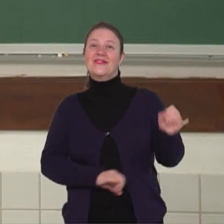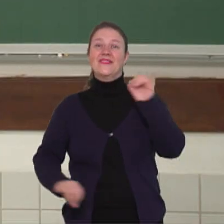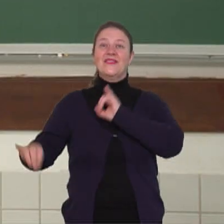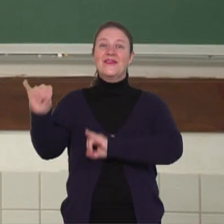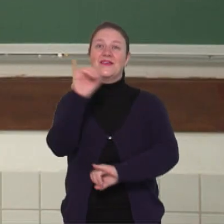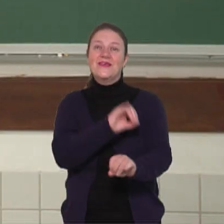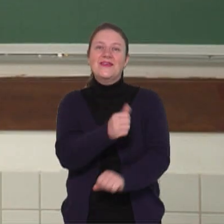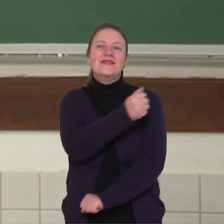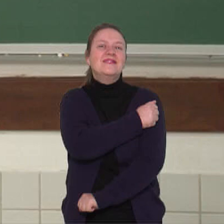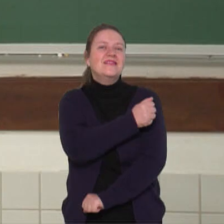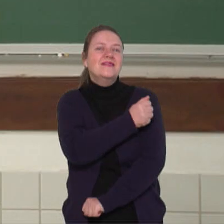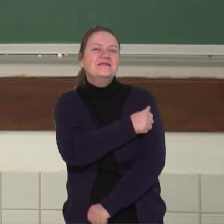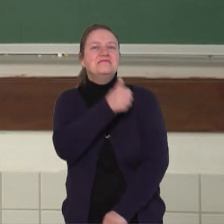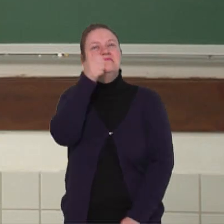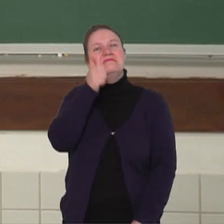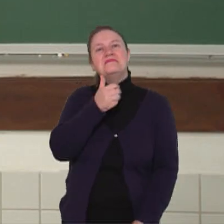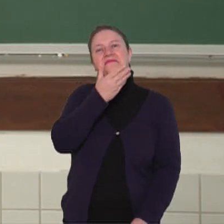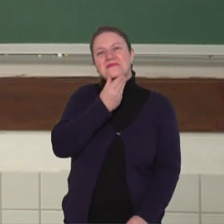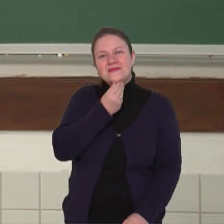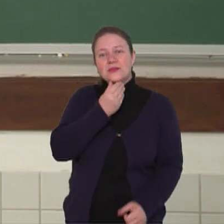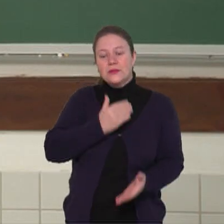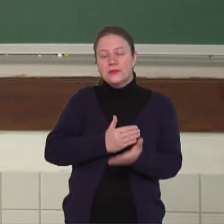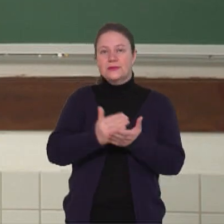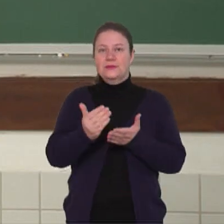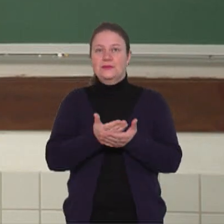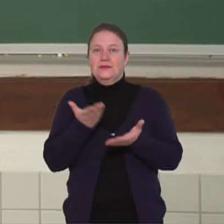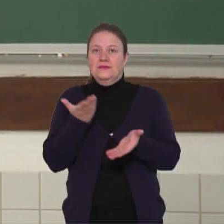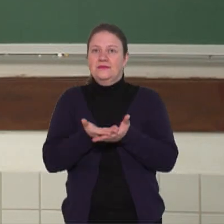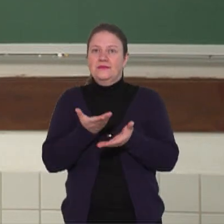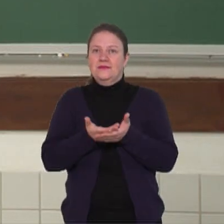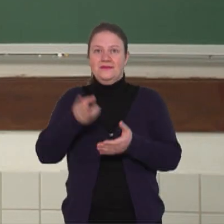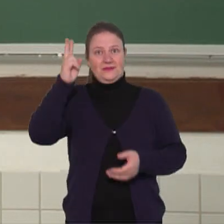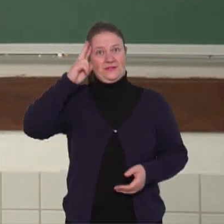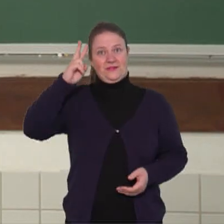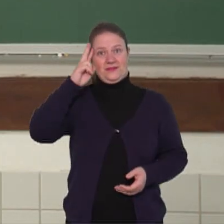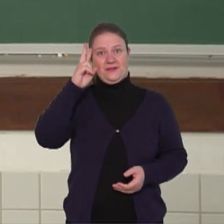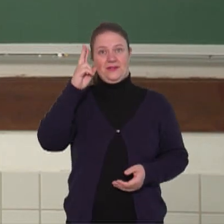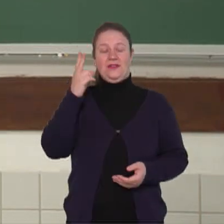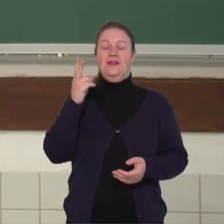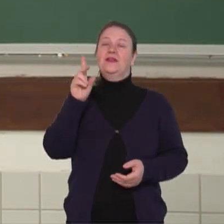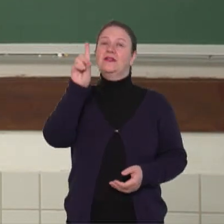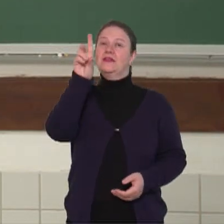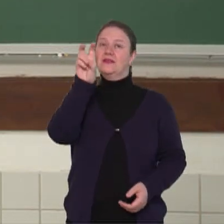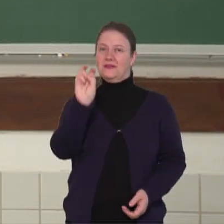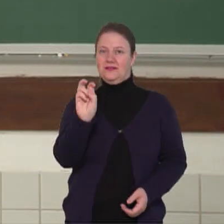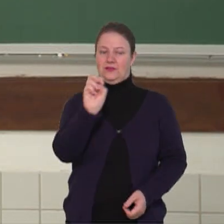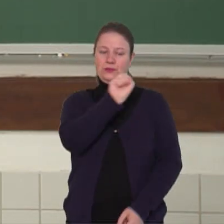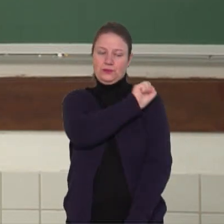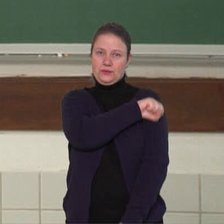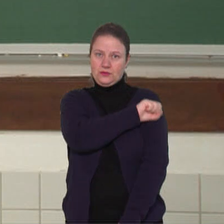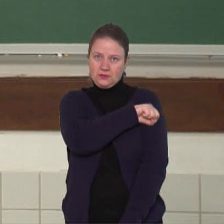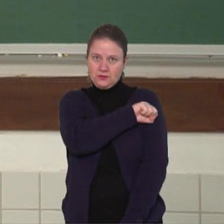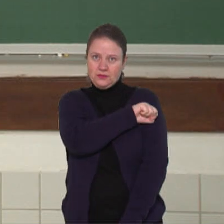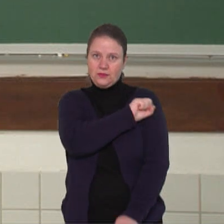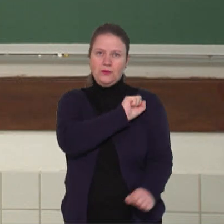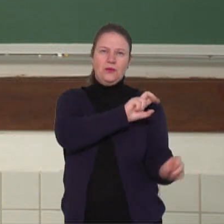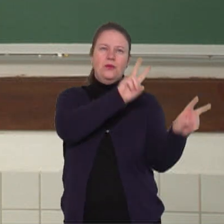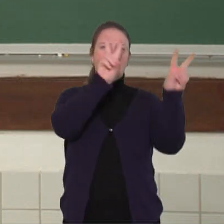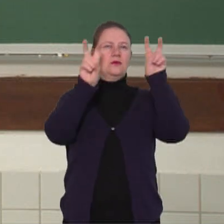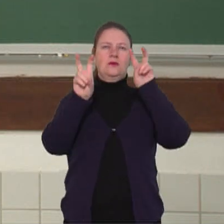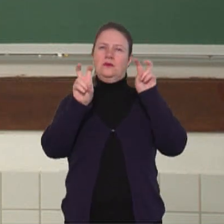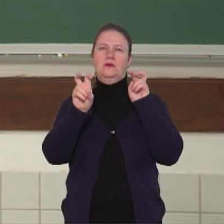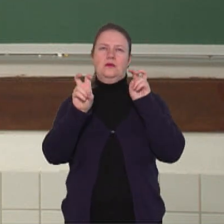Olá, alunos e alunas. A gente está iniciando agora a aula de História, a aula 15, do 8º ano, sobre a Era